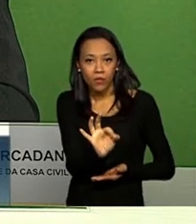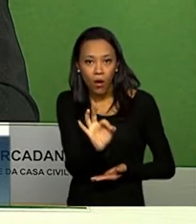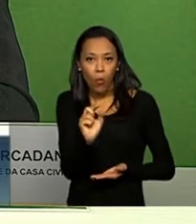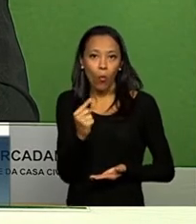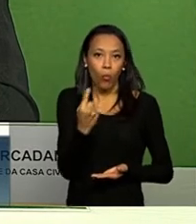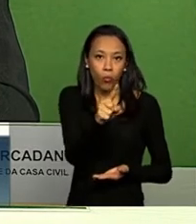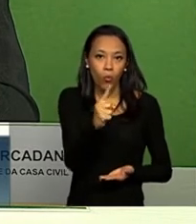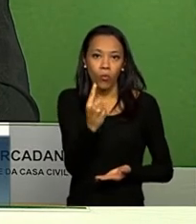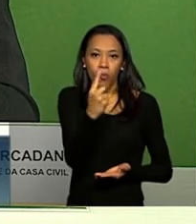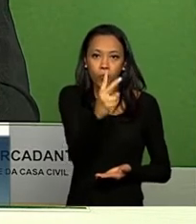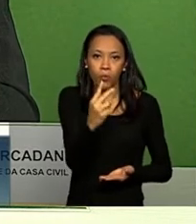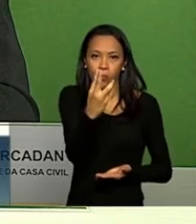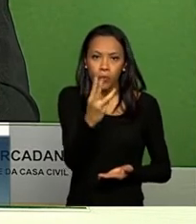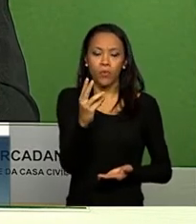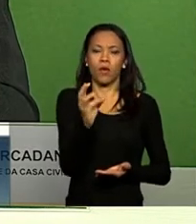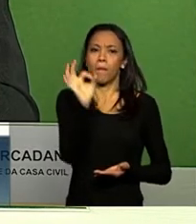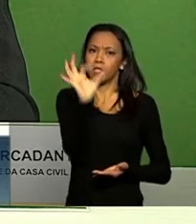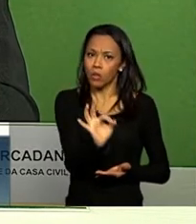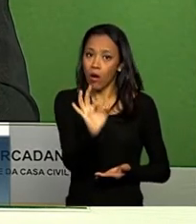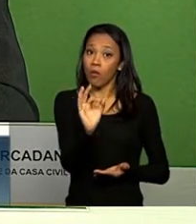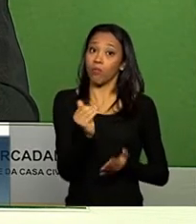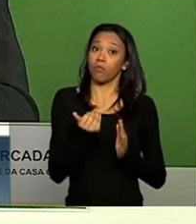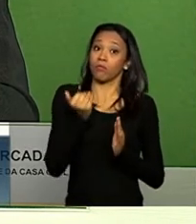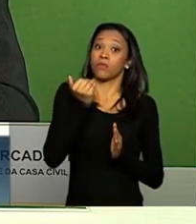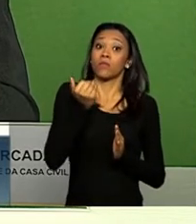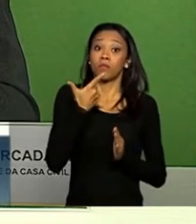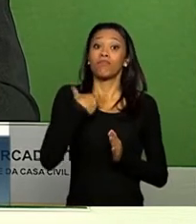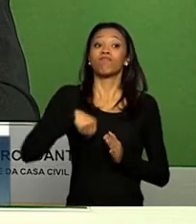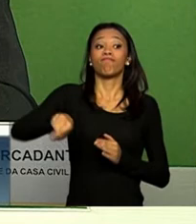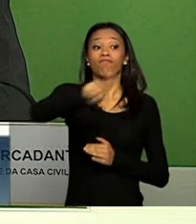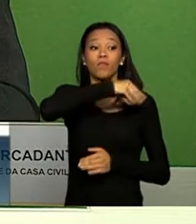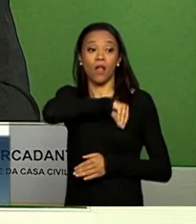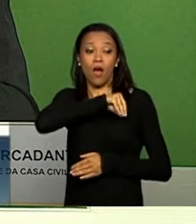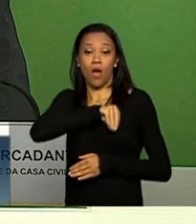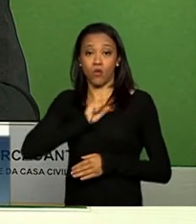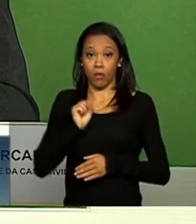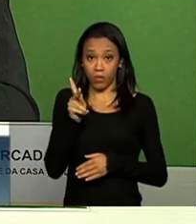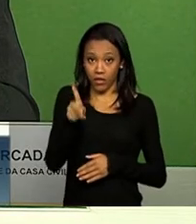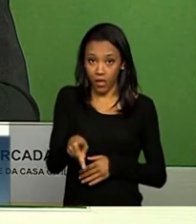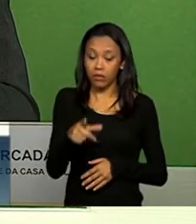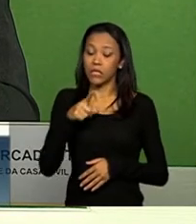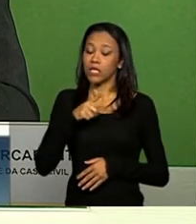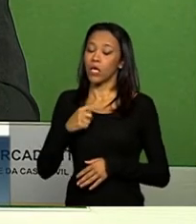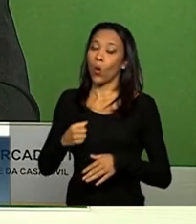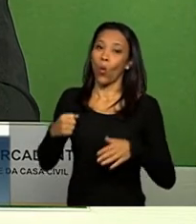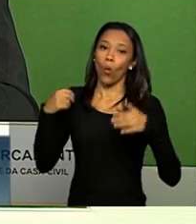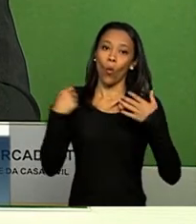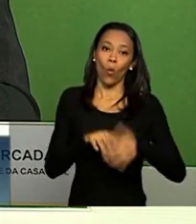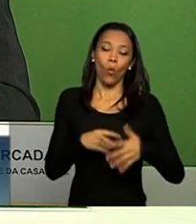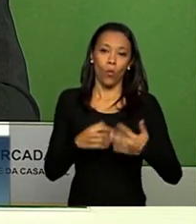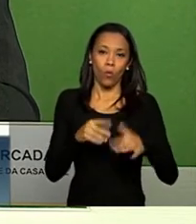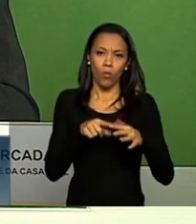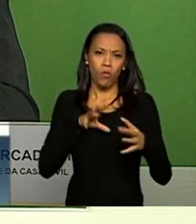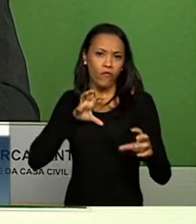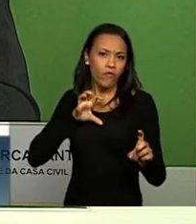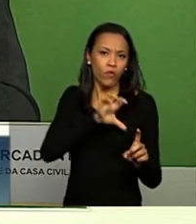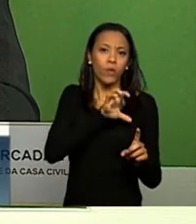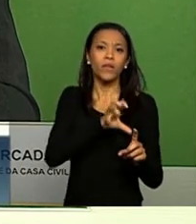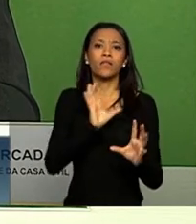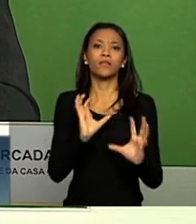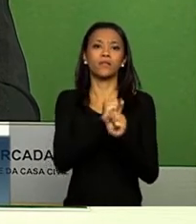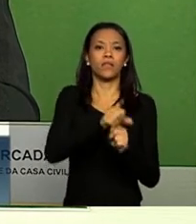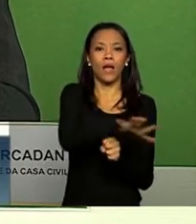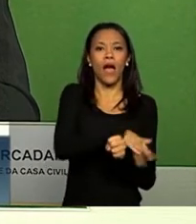cada um ponto percentual de aumento no reajuste dos aposentados tem um impacto fiscal nas contas da Previdência de